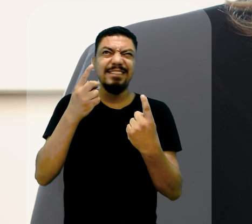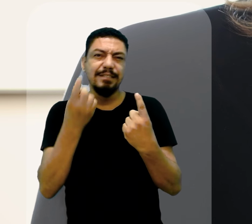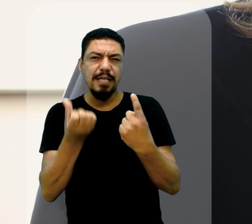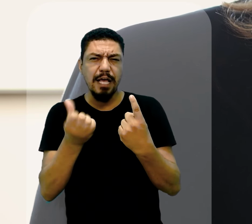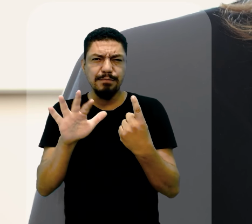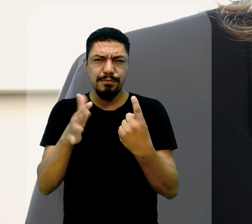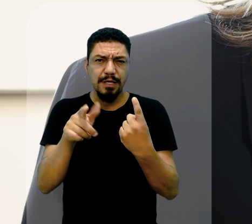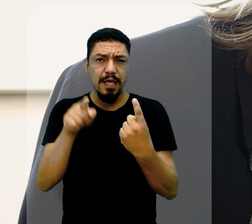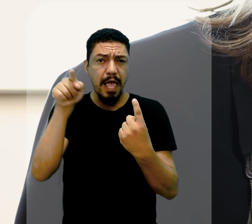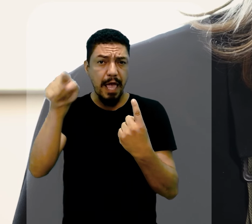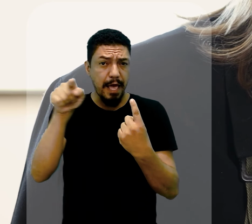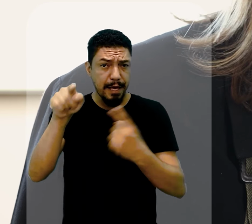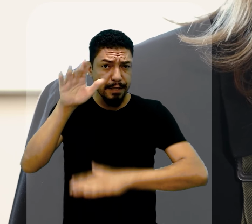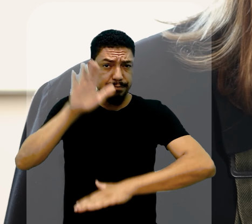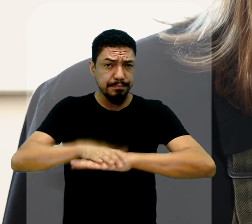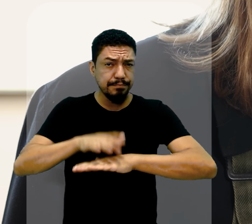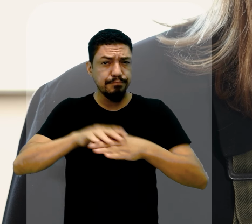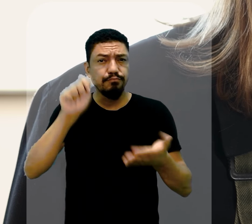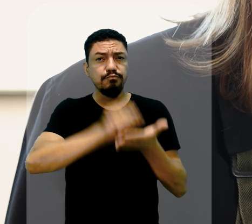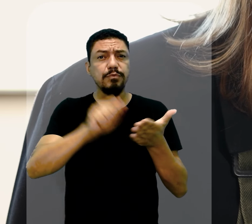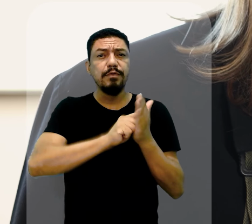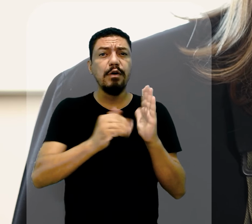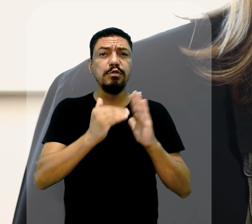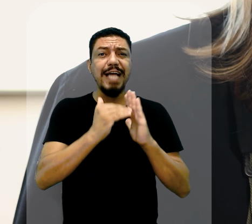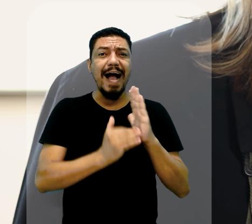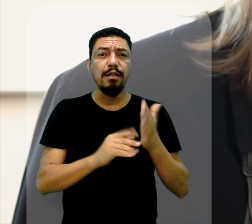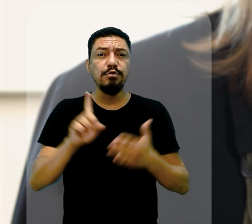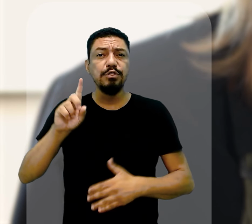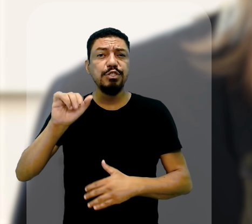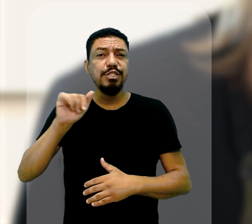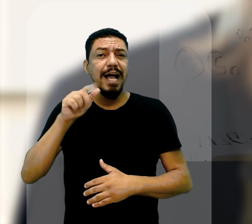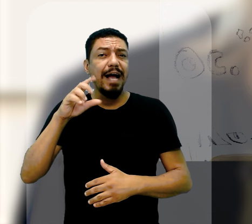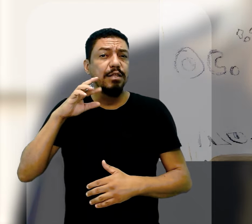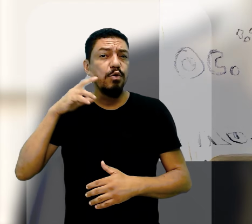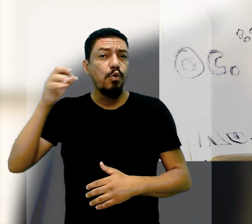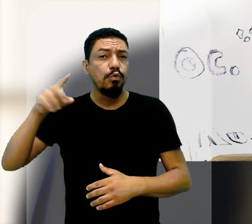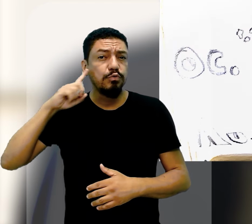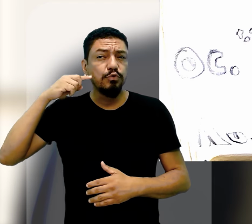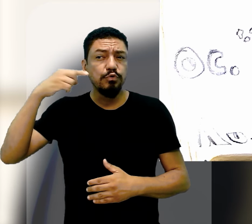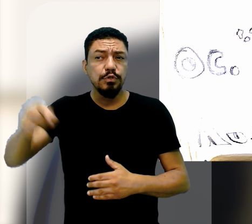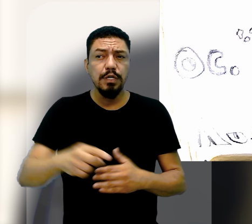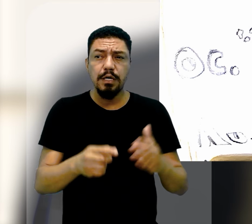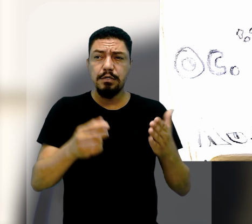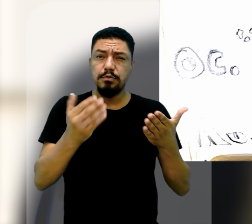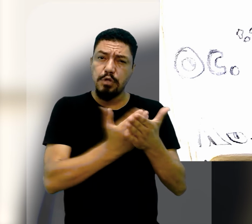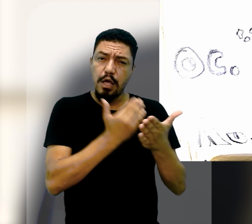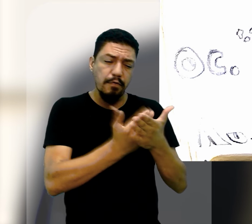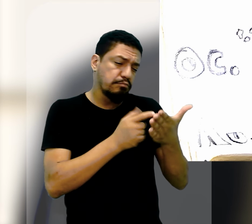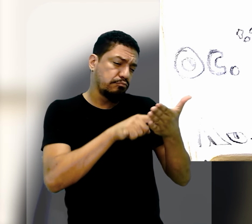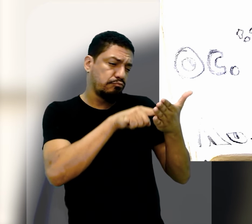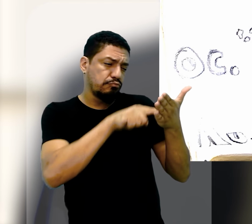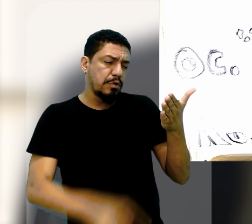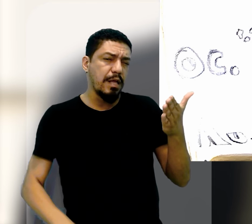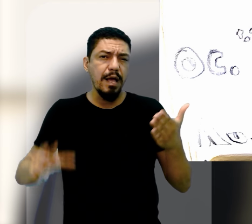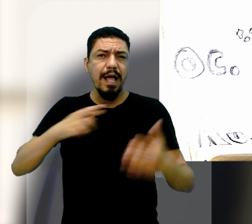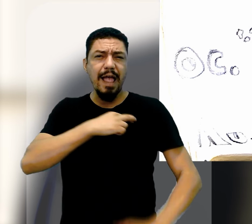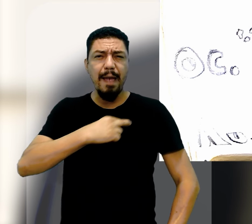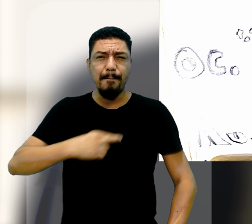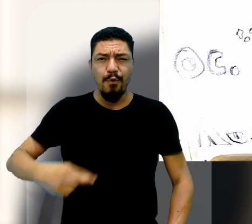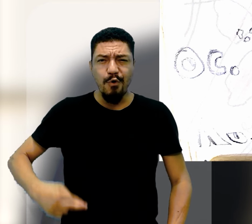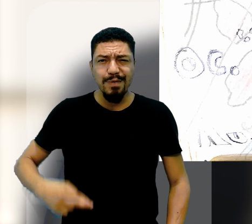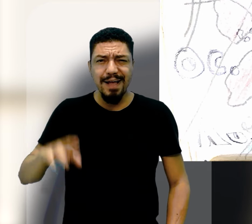fez um diário, uma história, que é a República de Artânia. E tem mapas,